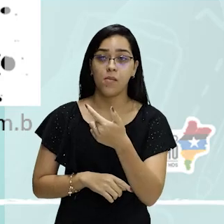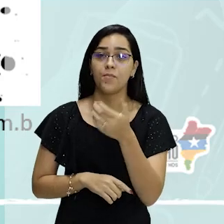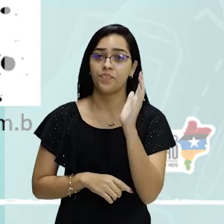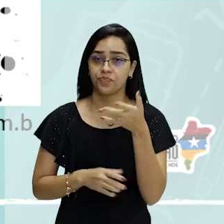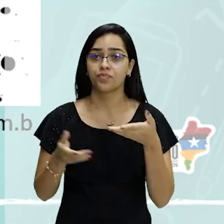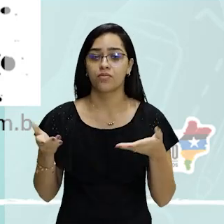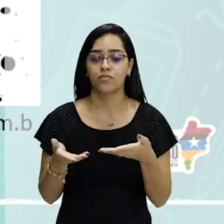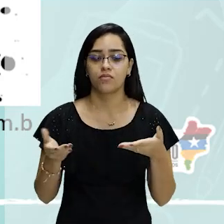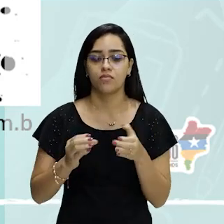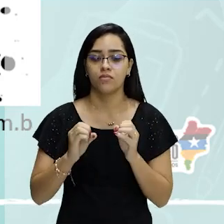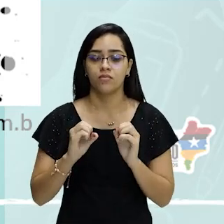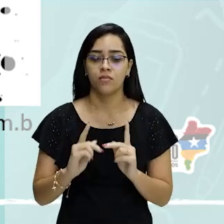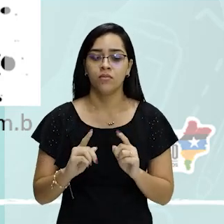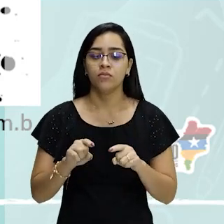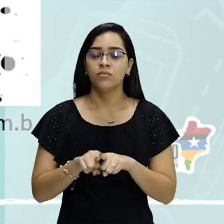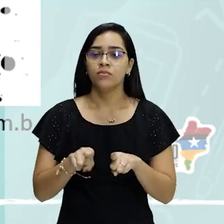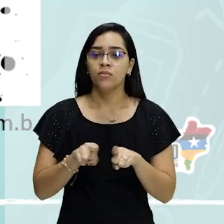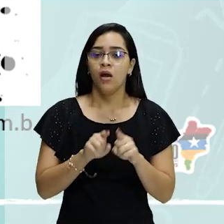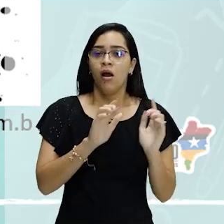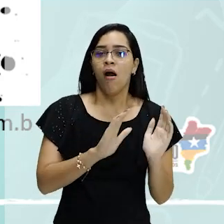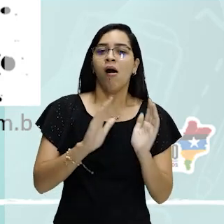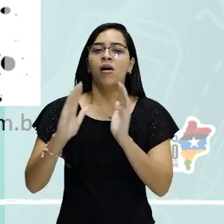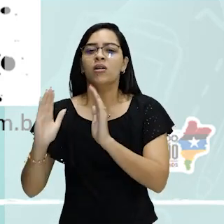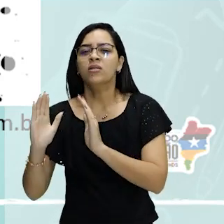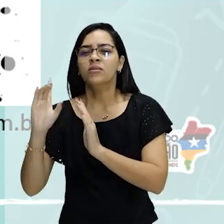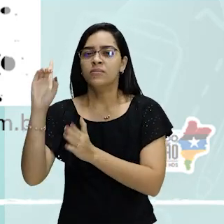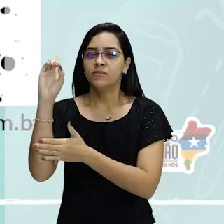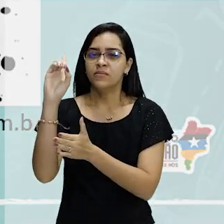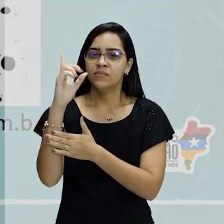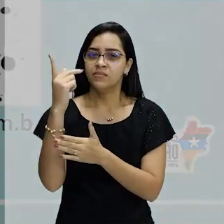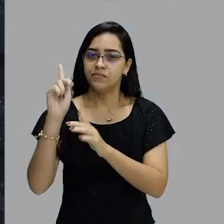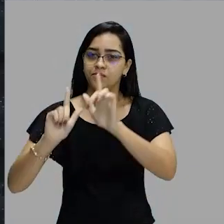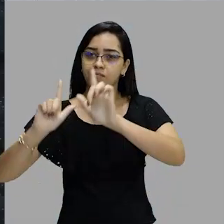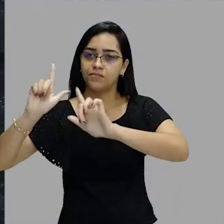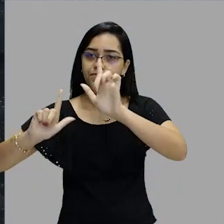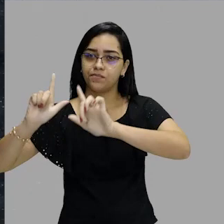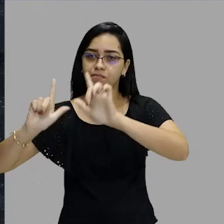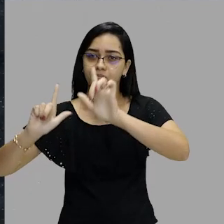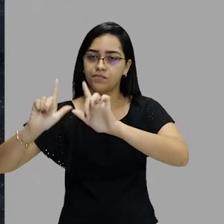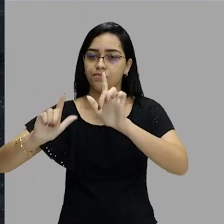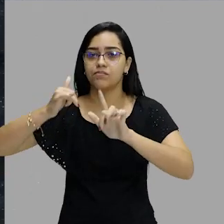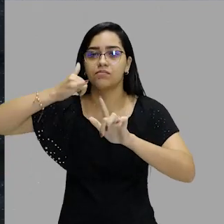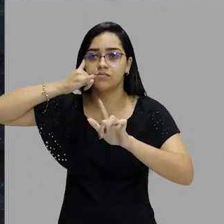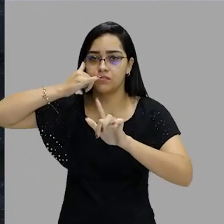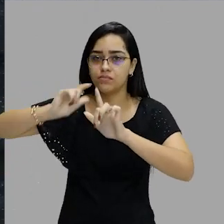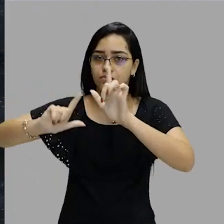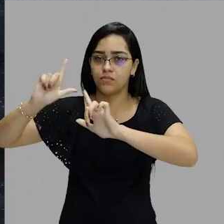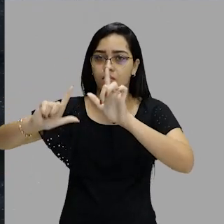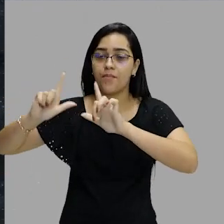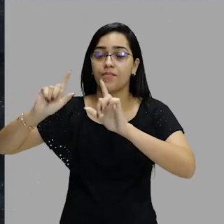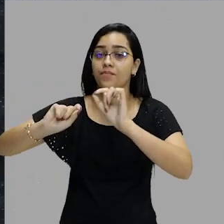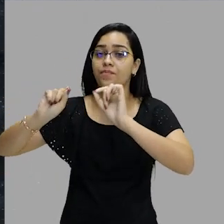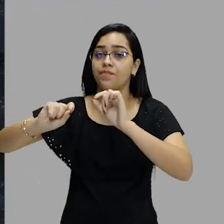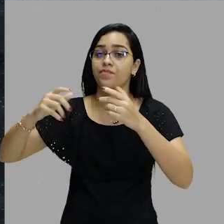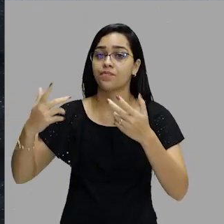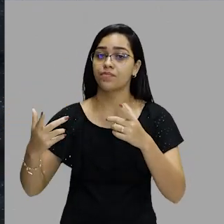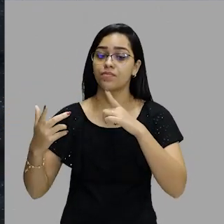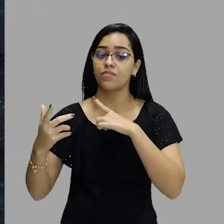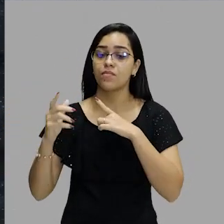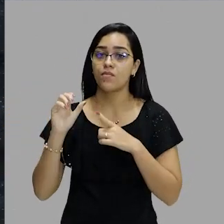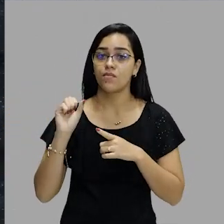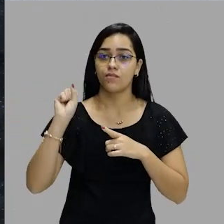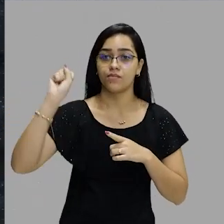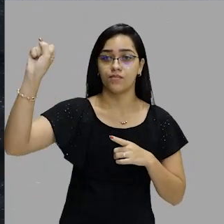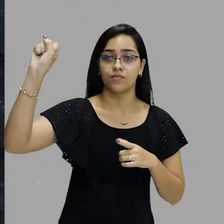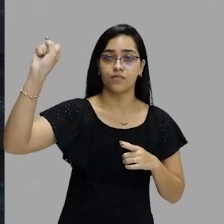mais atual, certo? E do lado direito aí da sua tela, do seu smartphone, você tem aí uma